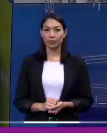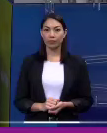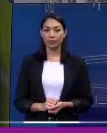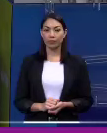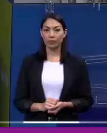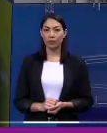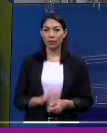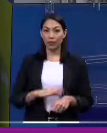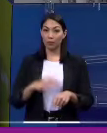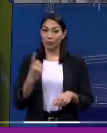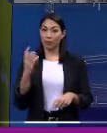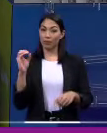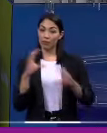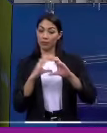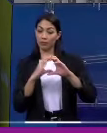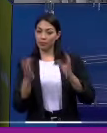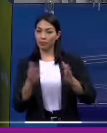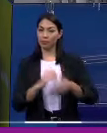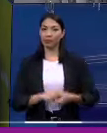10 números.